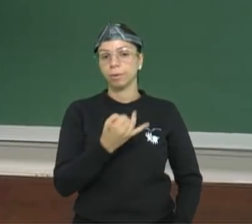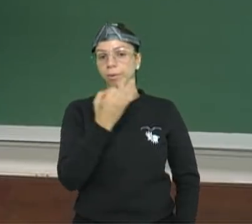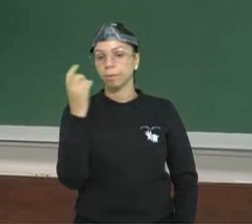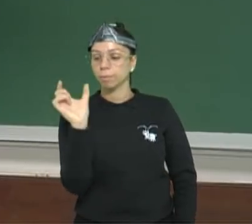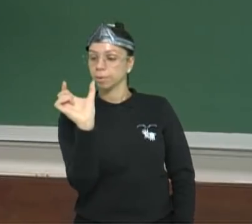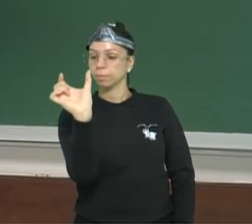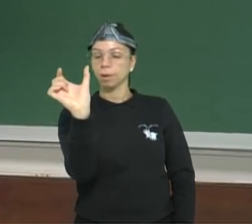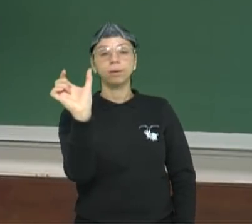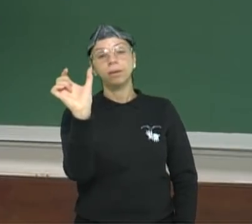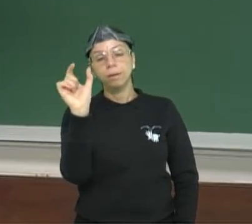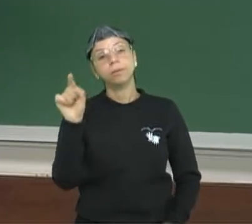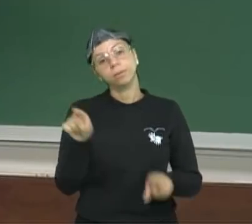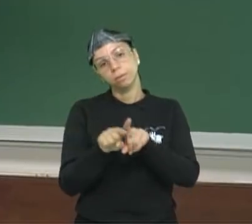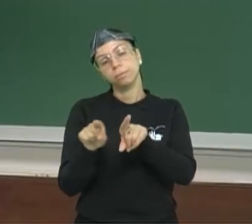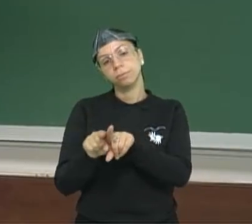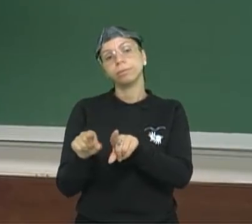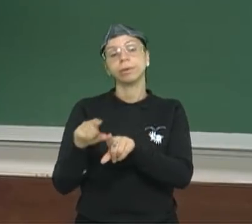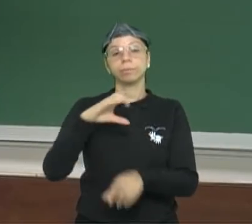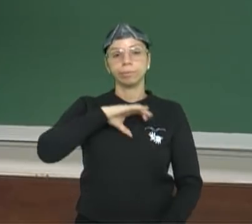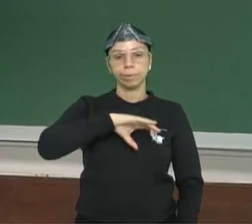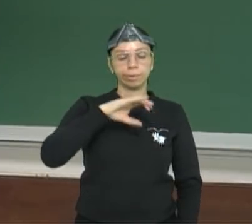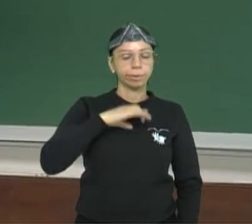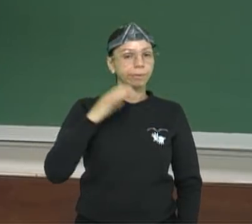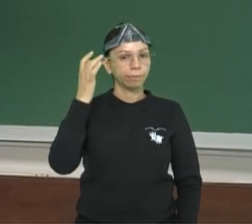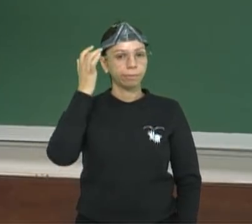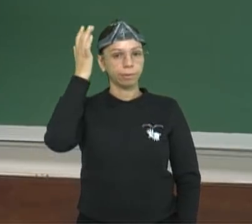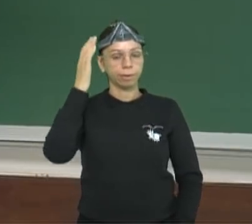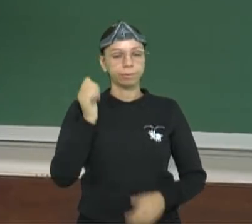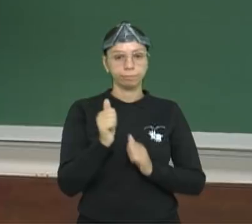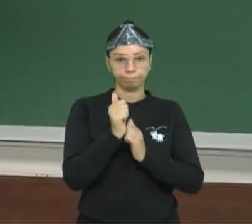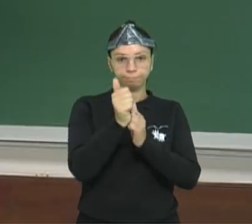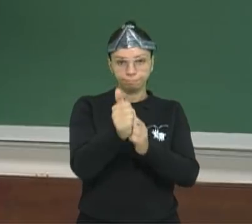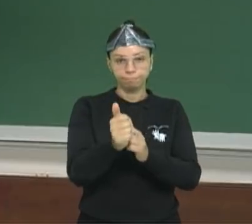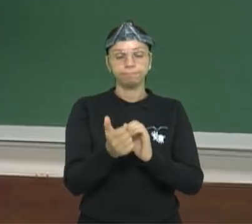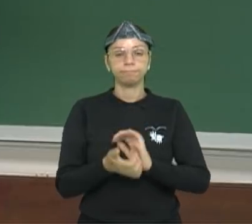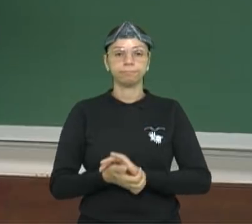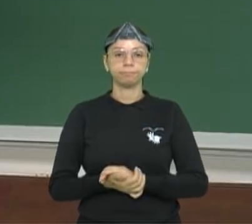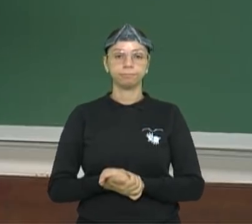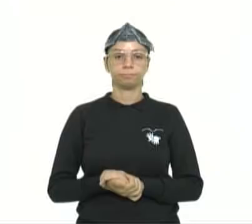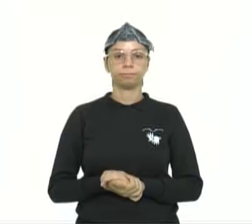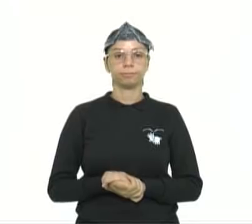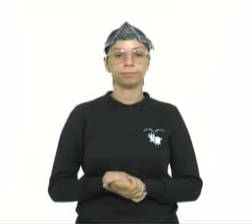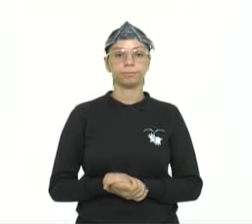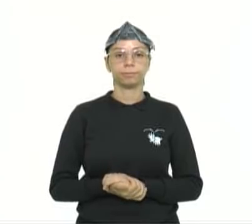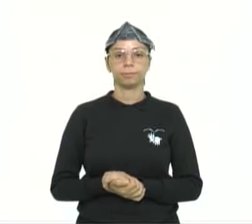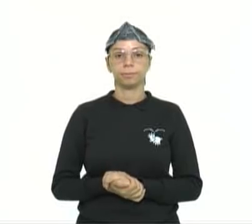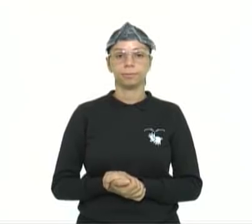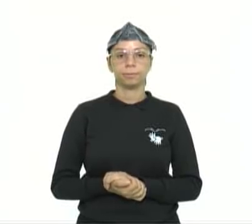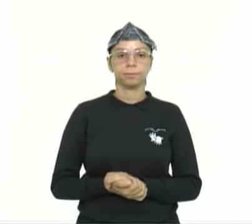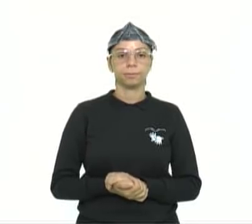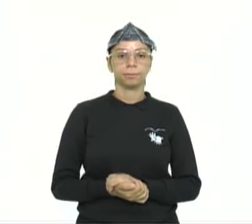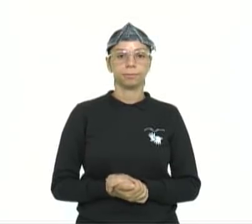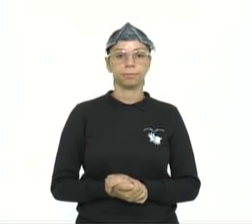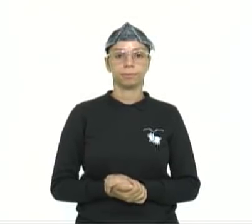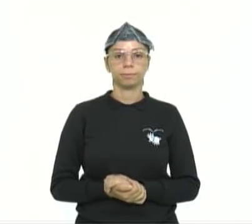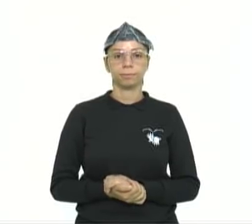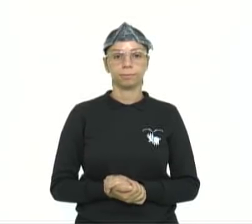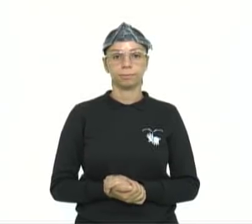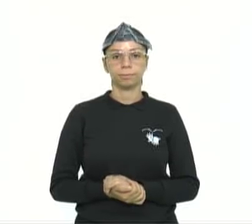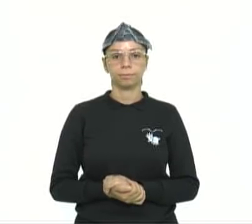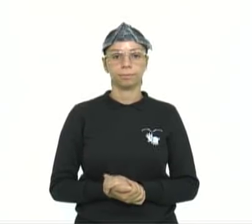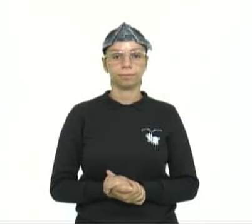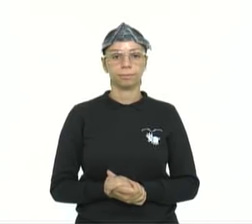estão em português, então tá moleza, ok? Então, vamos continuar. Vamos lá. From 2008